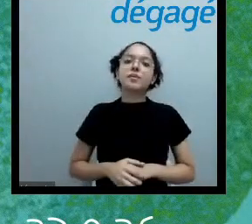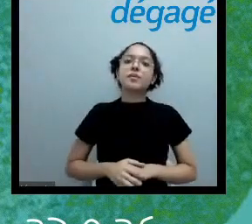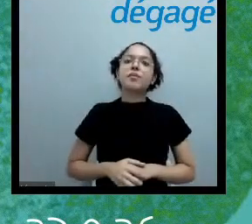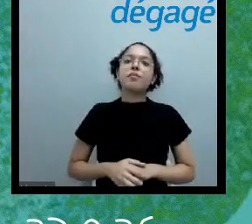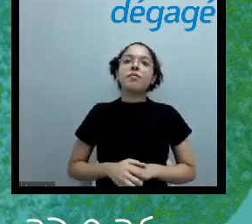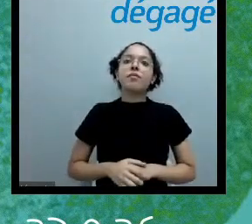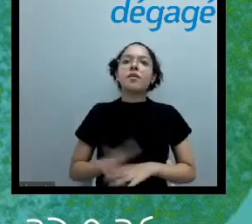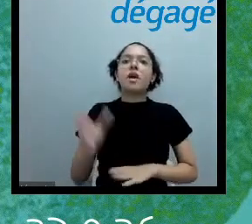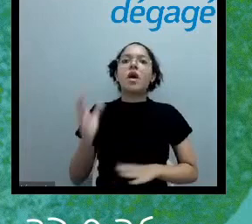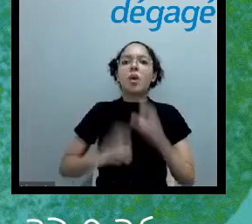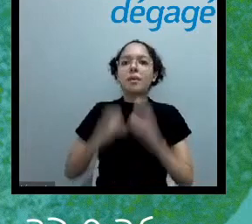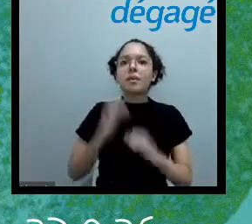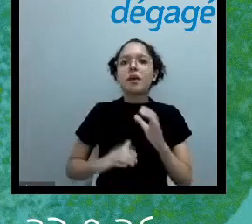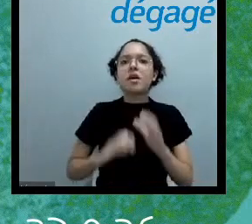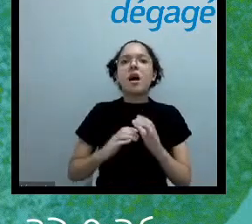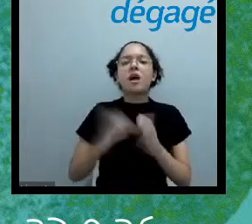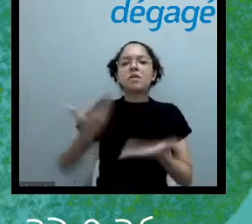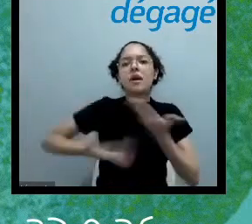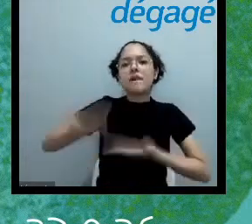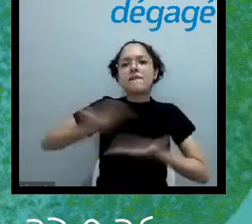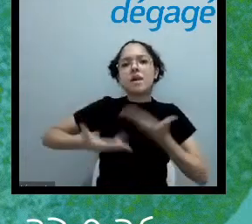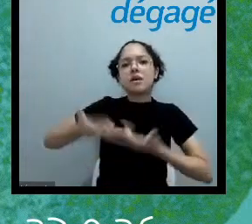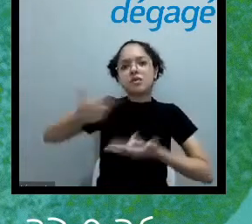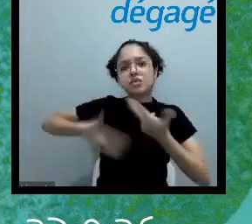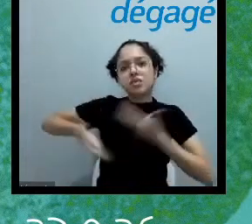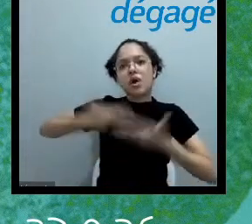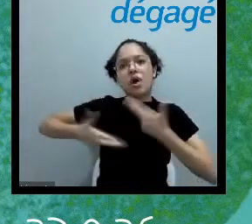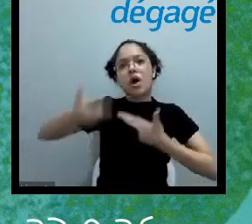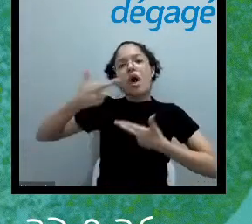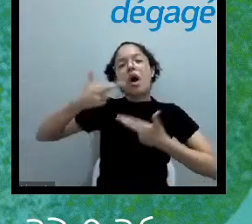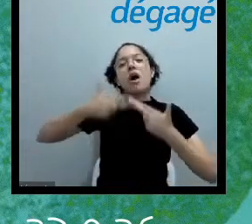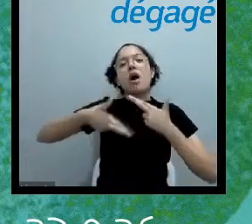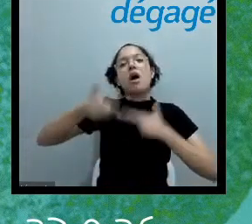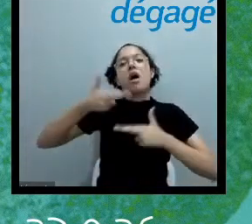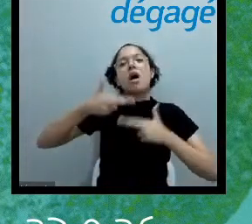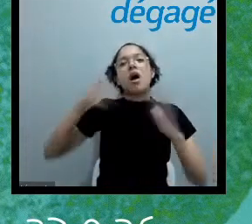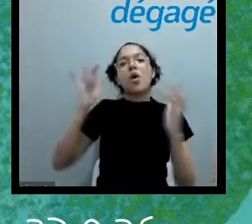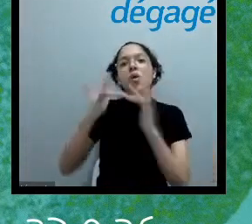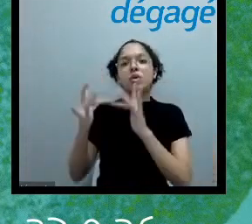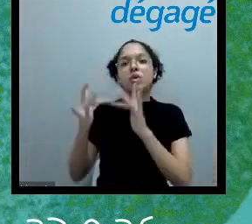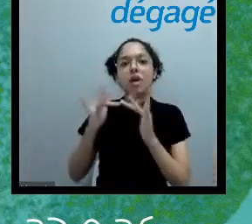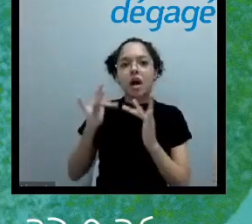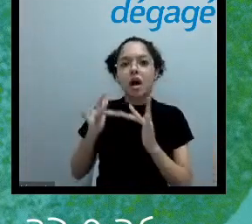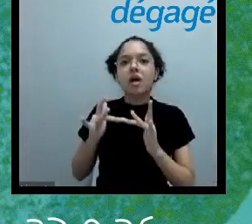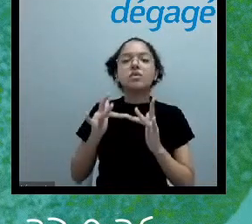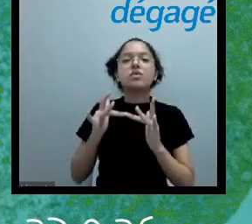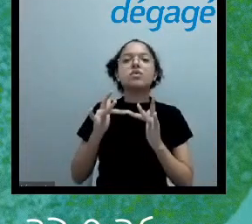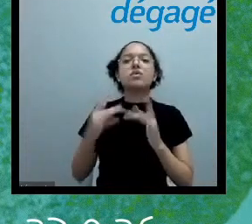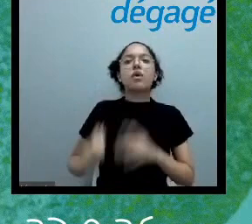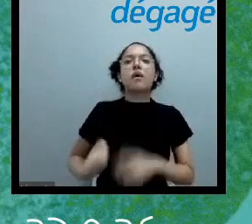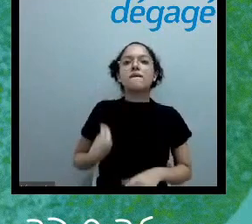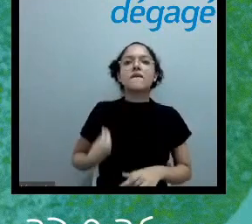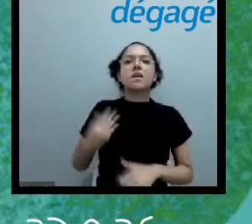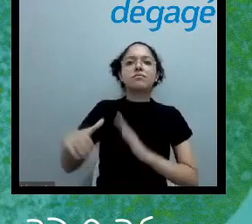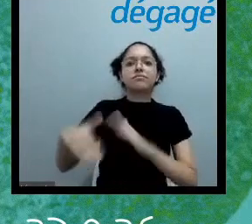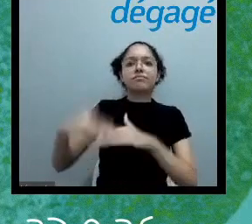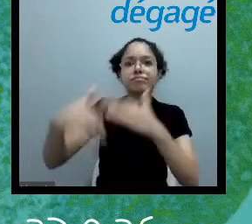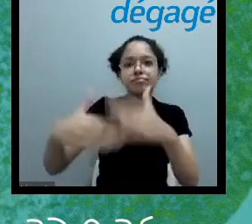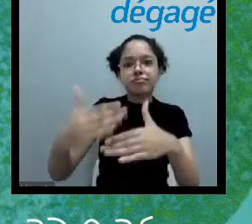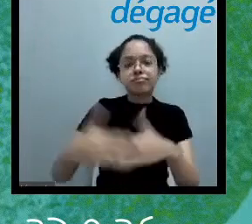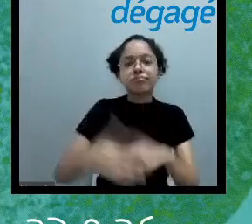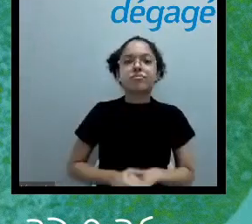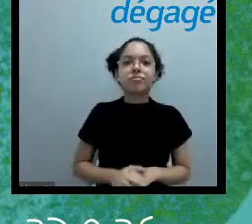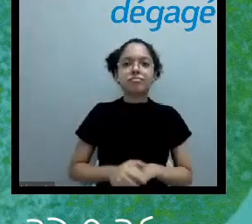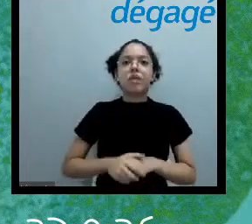da interação e da relação, possibilitam e validam diferentes maneiras de existir, estabelecendo assim um espaço